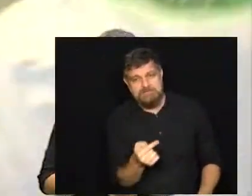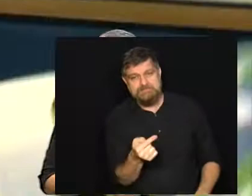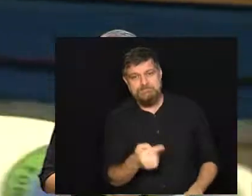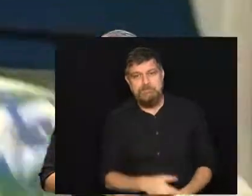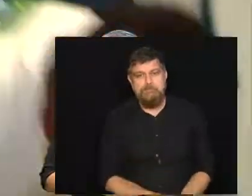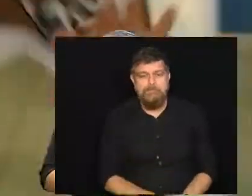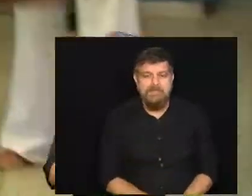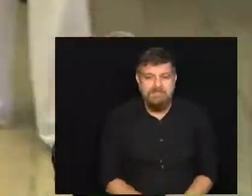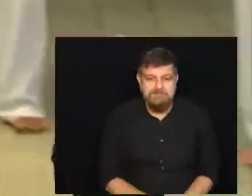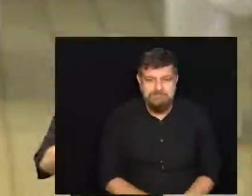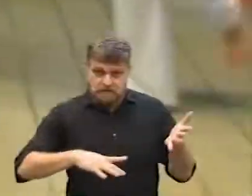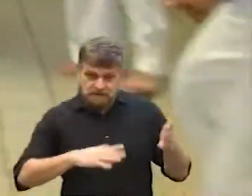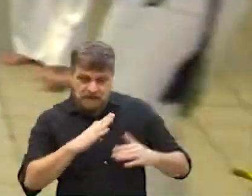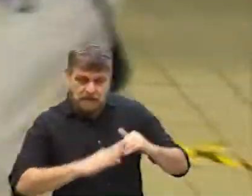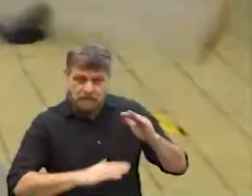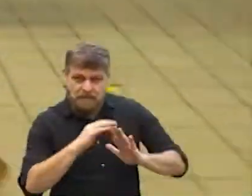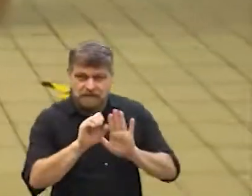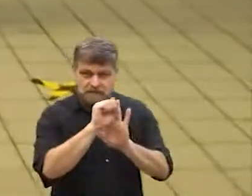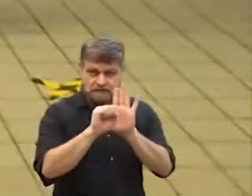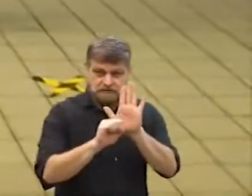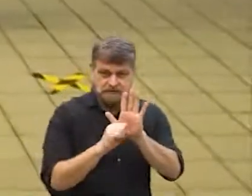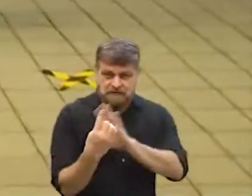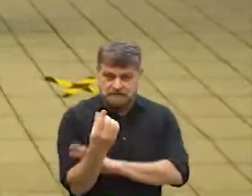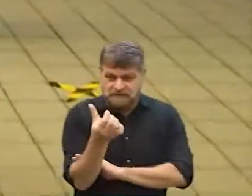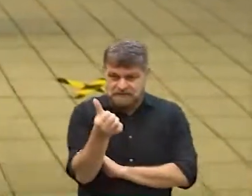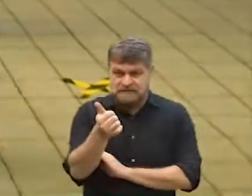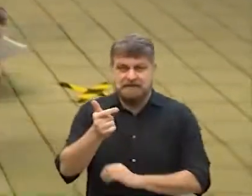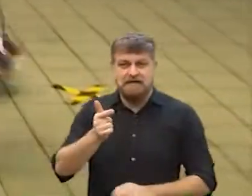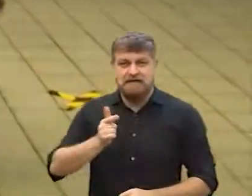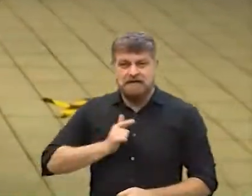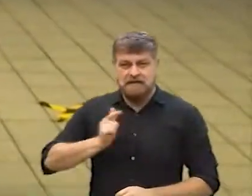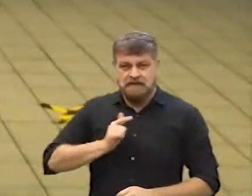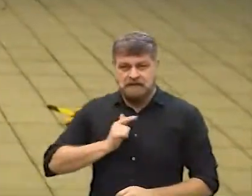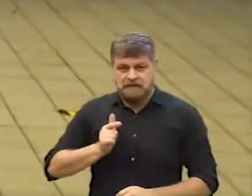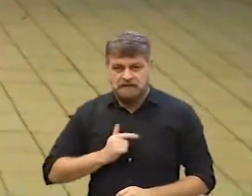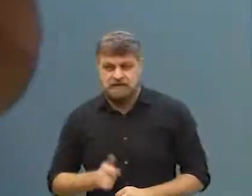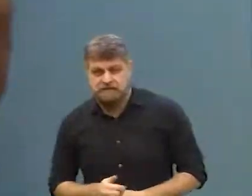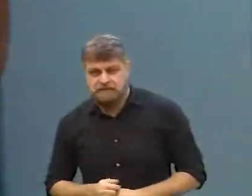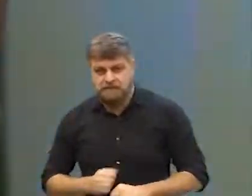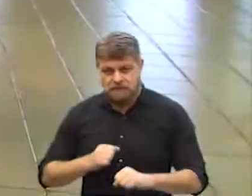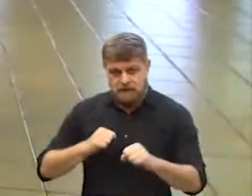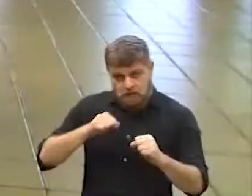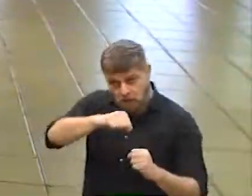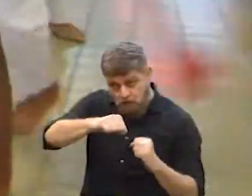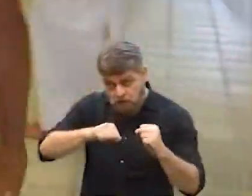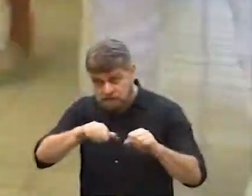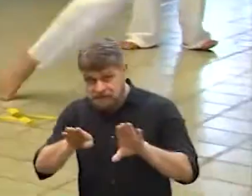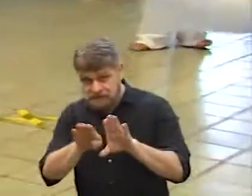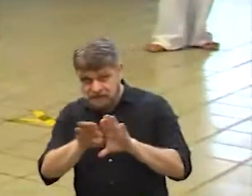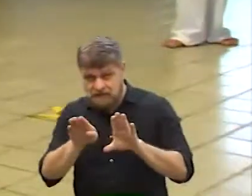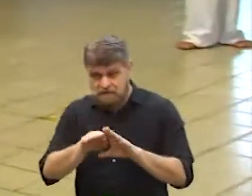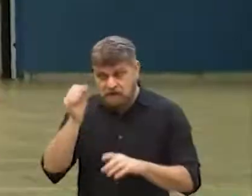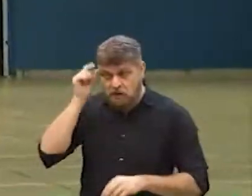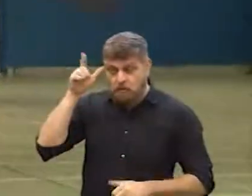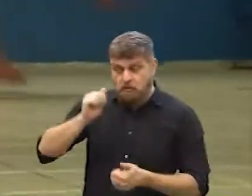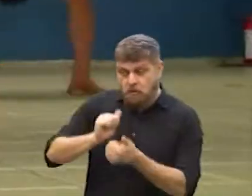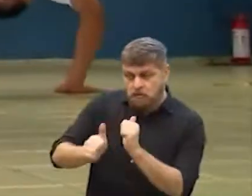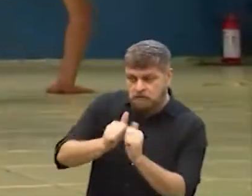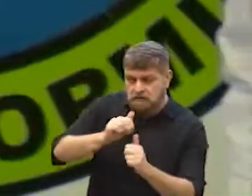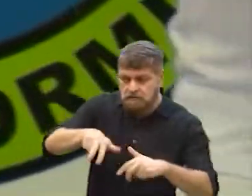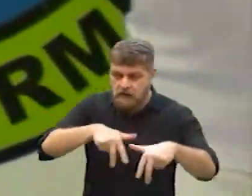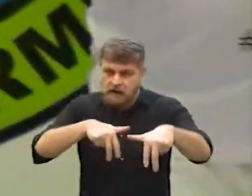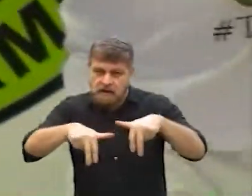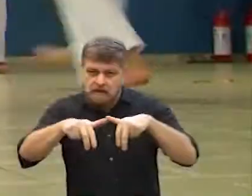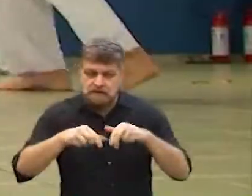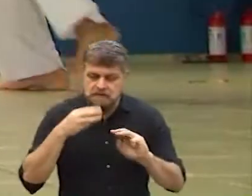Uma atividade com origem no século XVI e que envolve arte marcial, esporte, cultura popular, dança